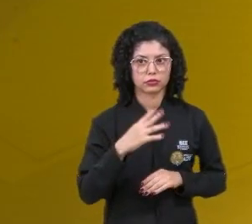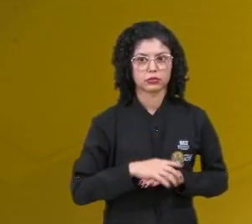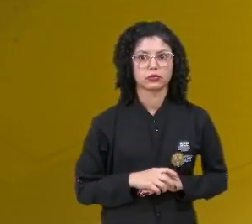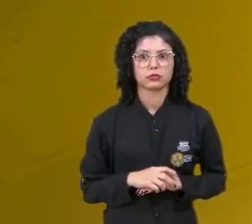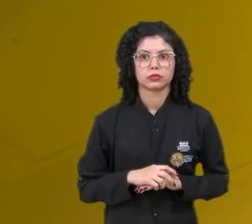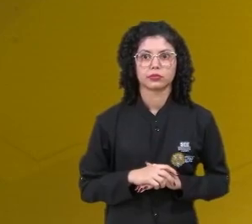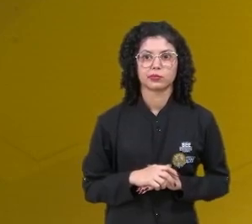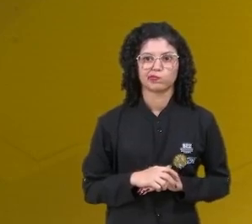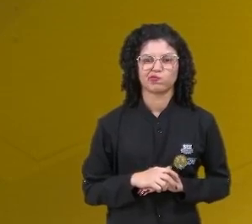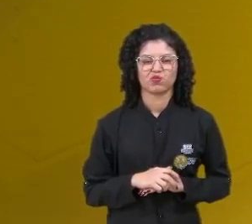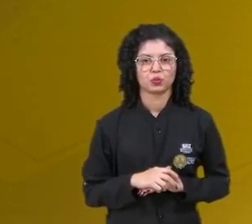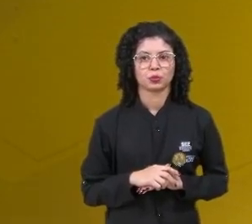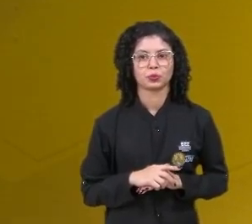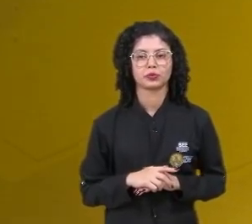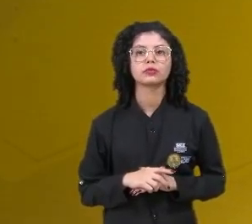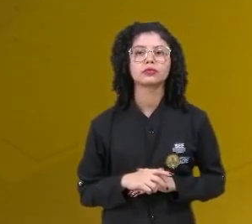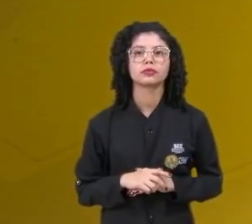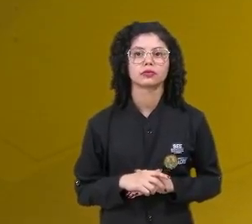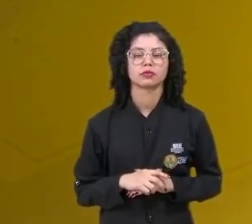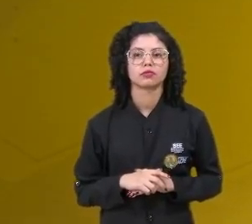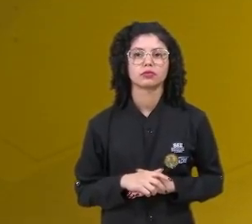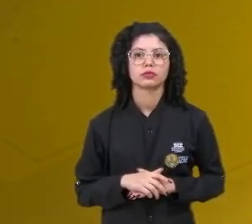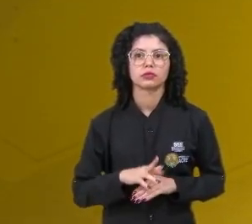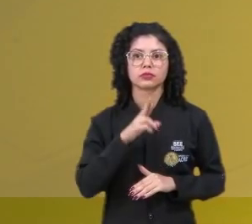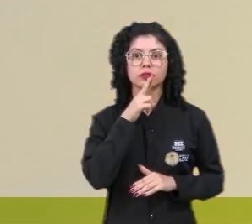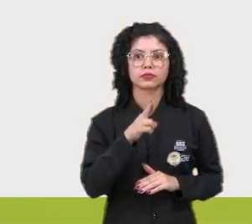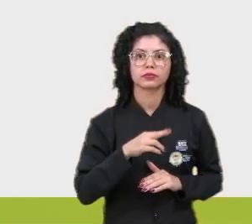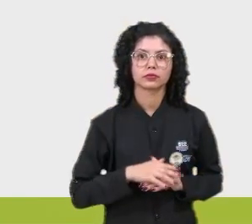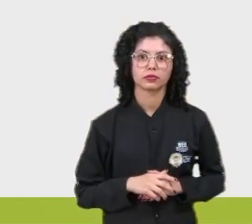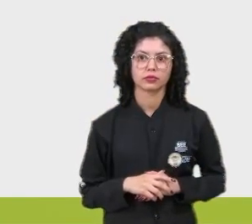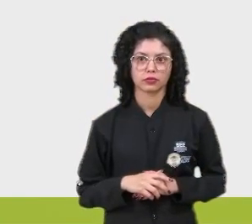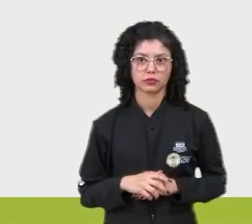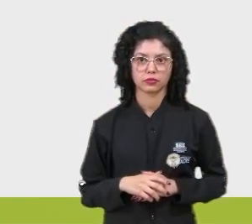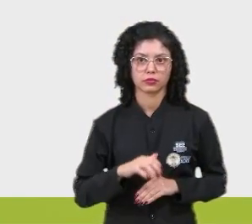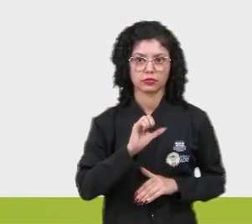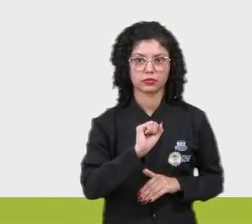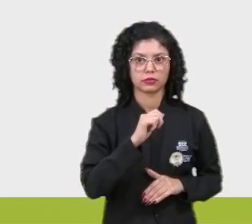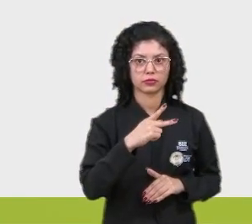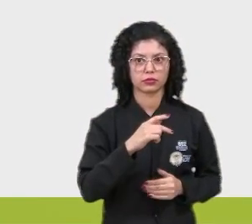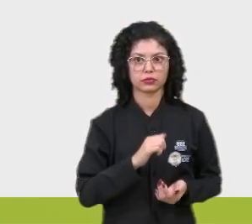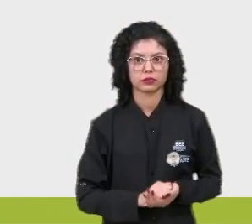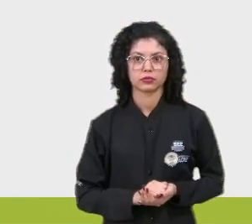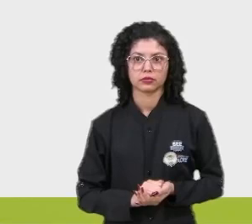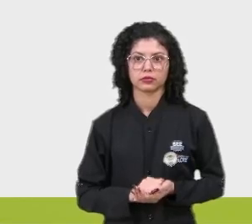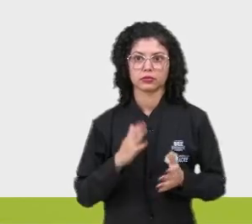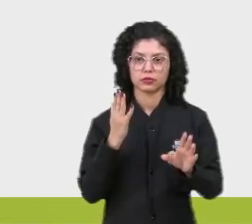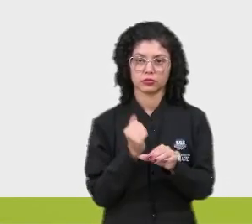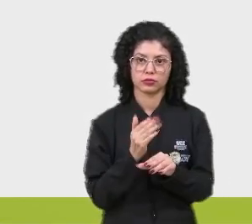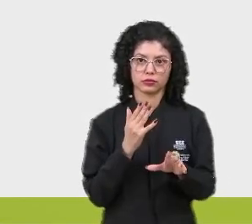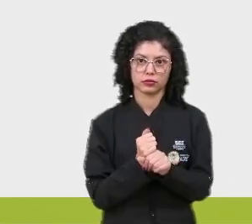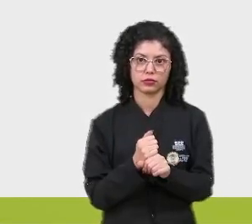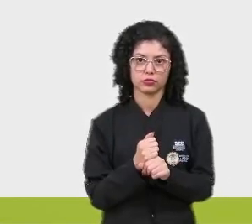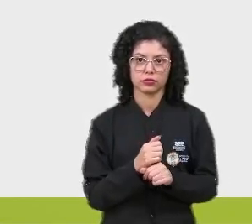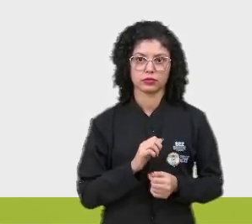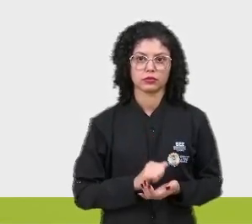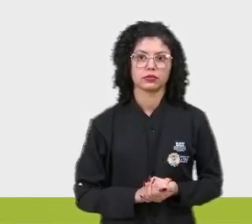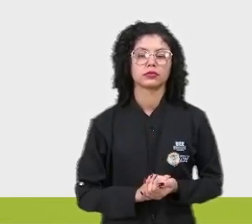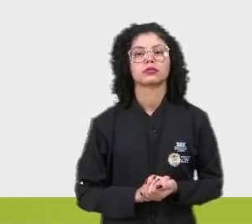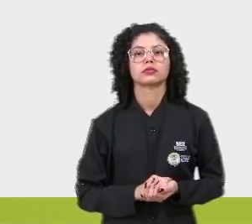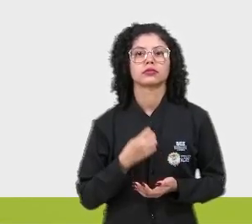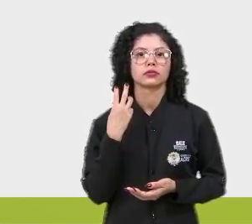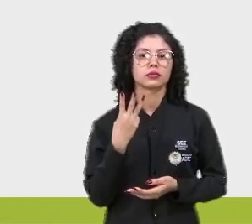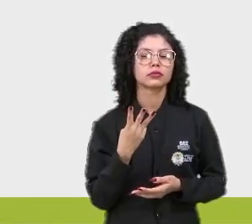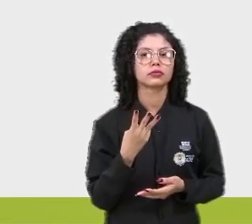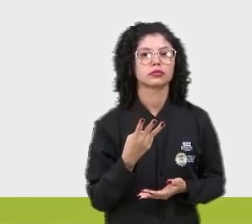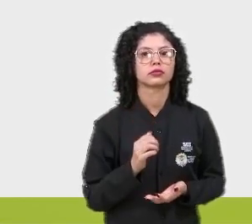3. Então, qual vai ser a resposta? sp2, porque quando eu somo S1 P2,